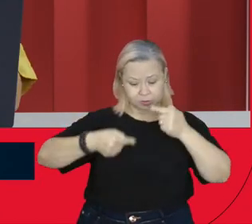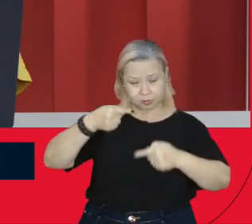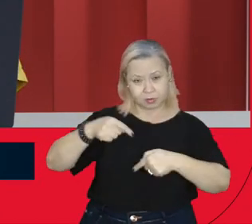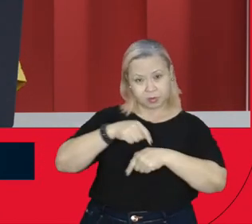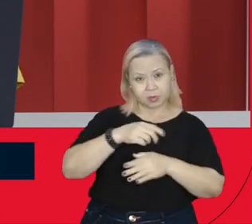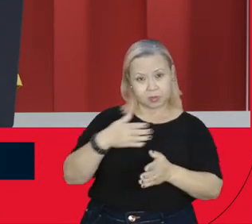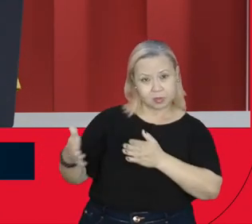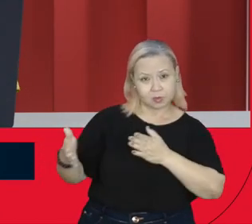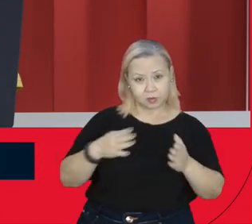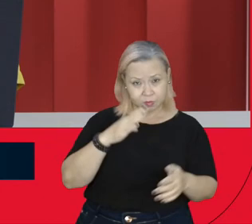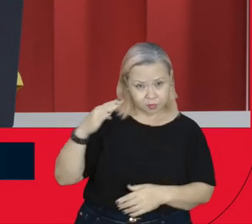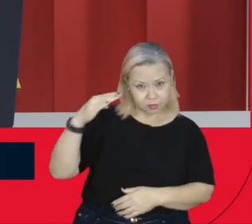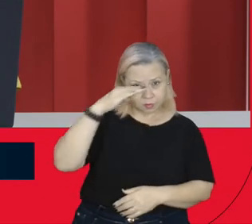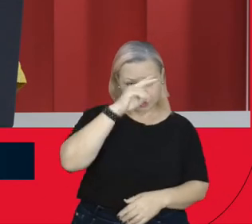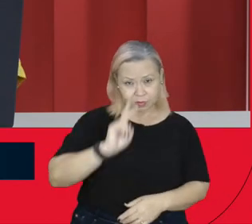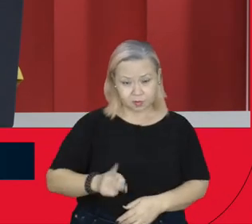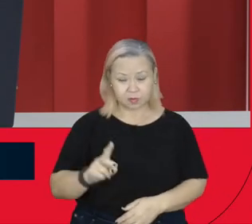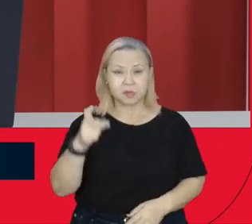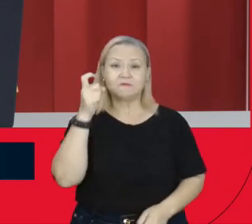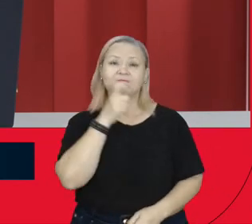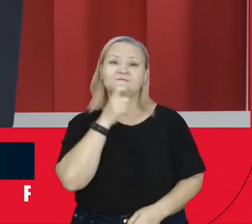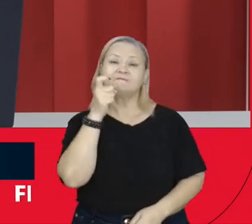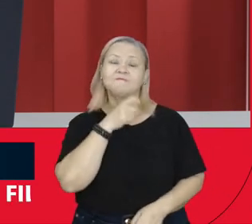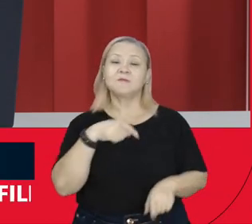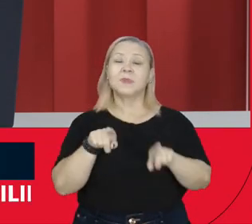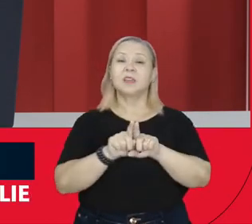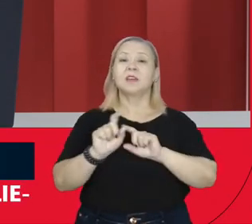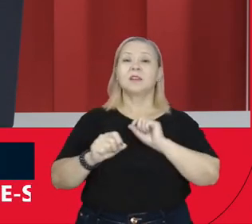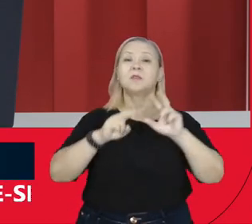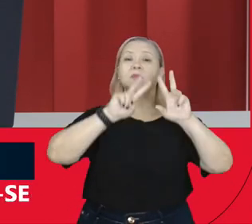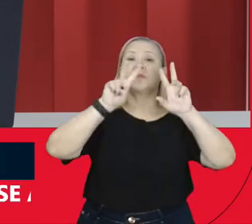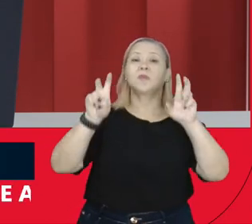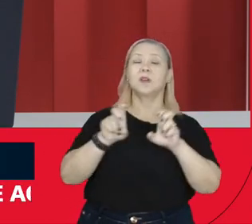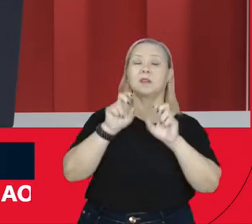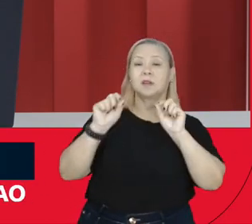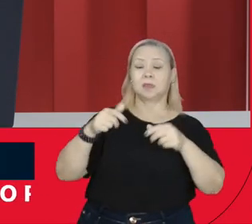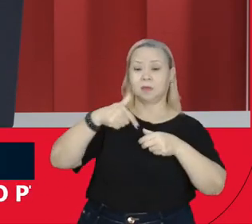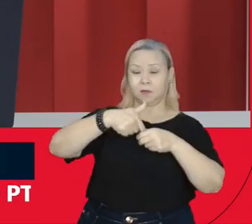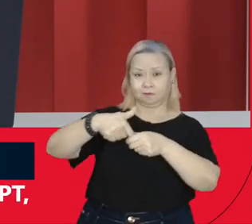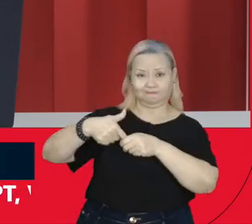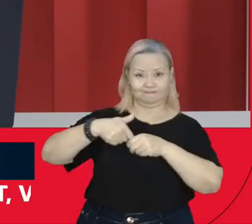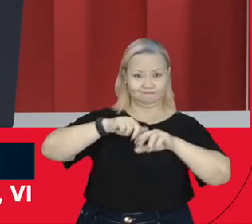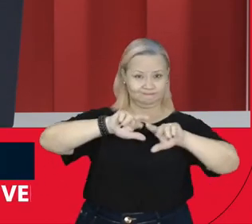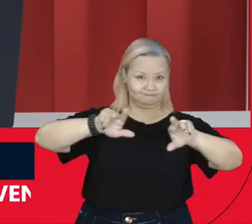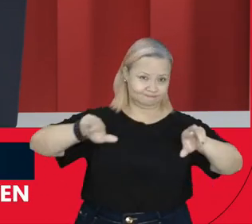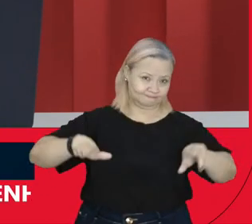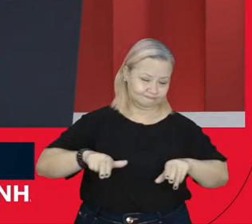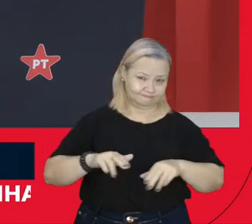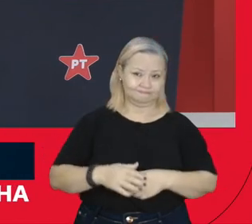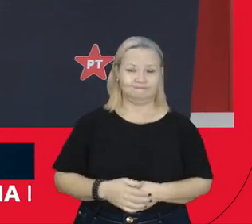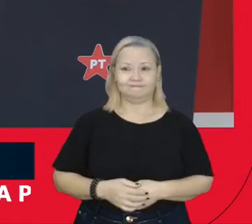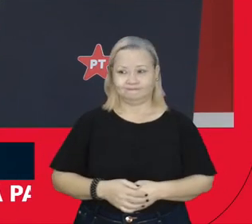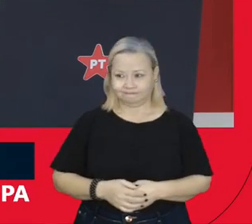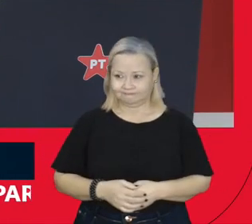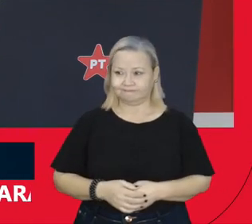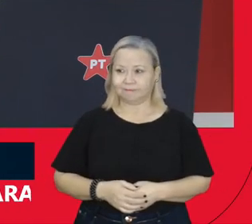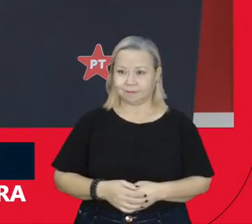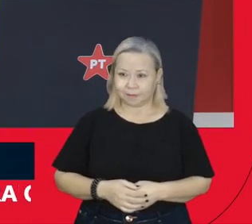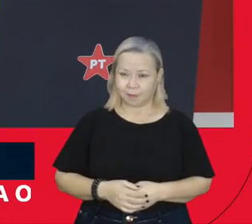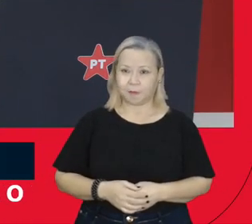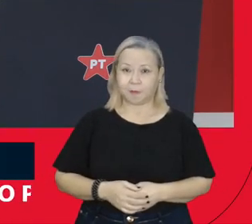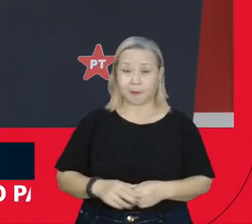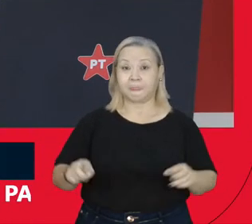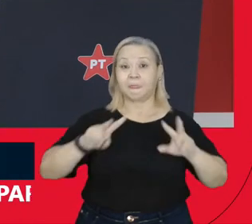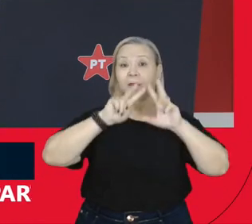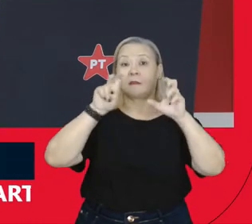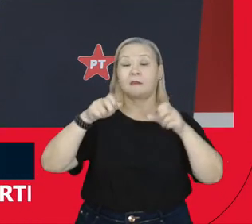que Bolsonaro continua mentindo também sobre a questão dos combustíveis, né? Exatamente. A questão